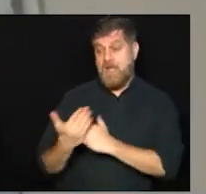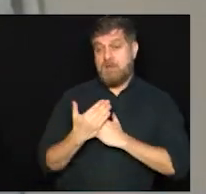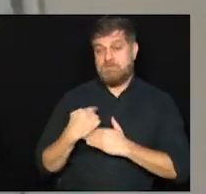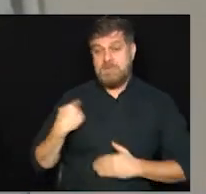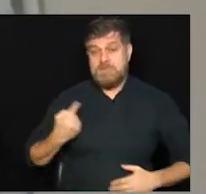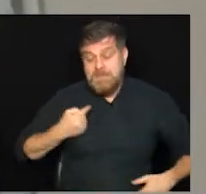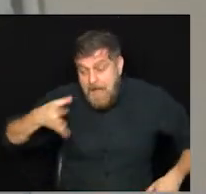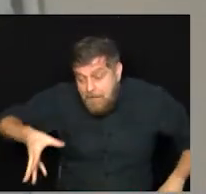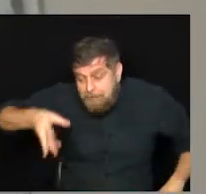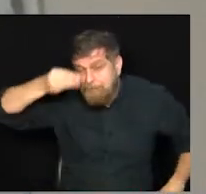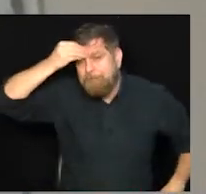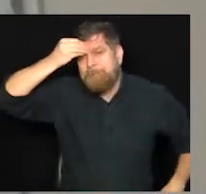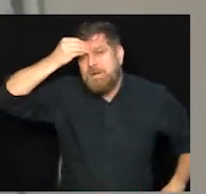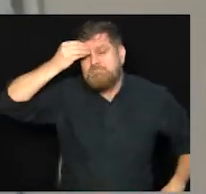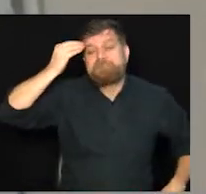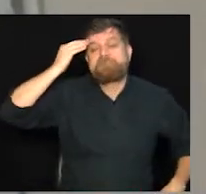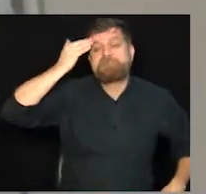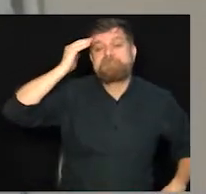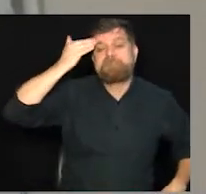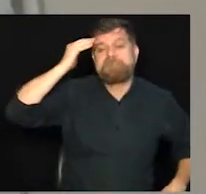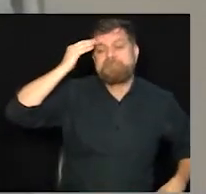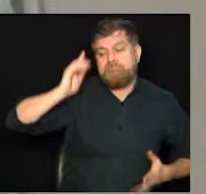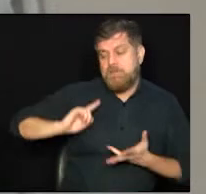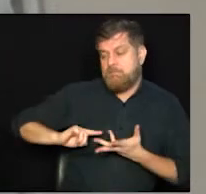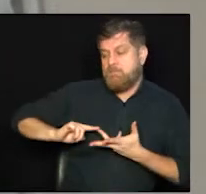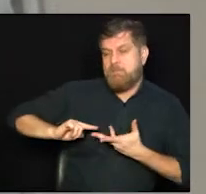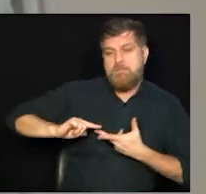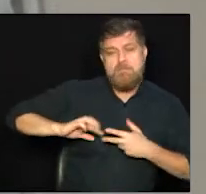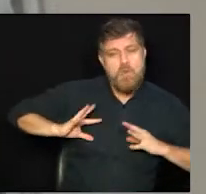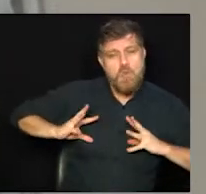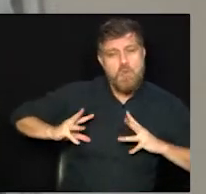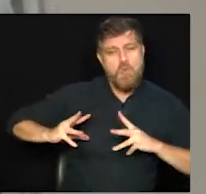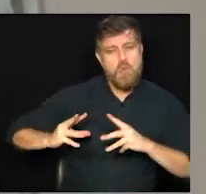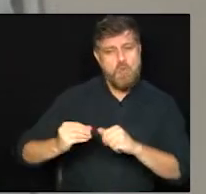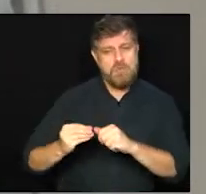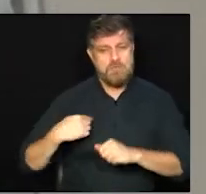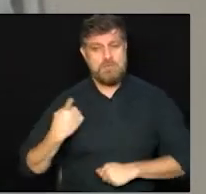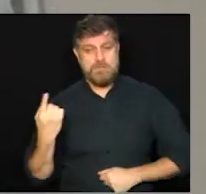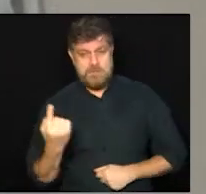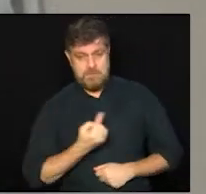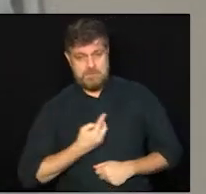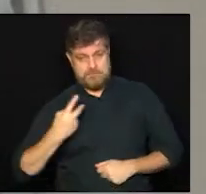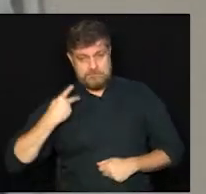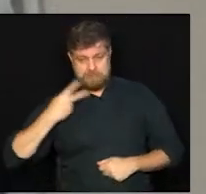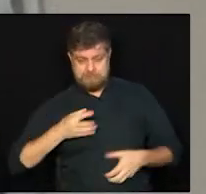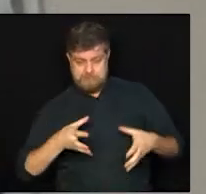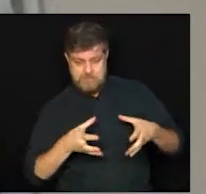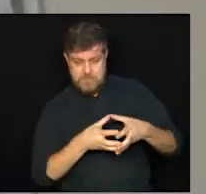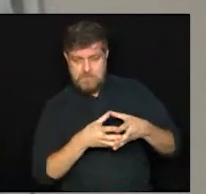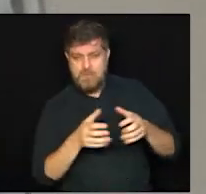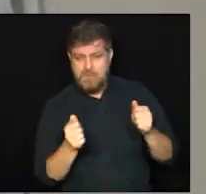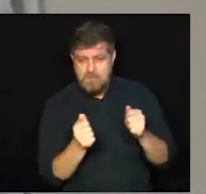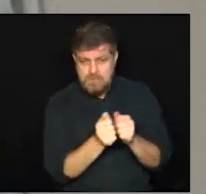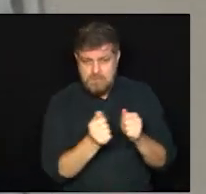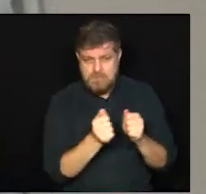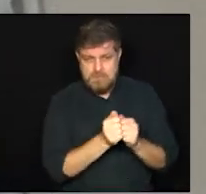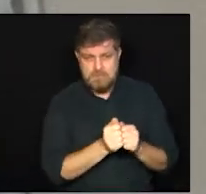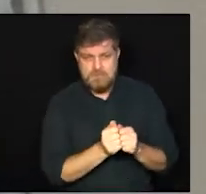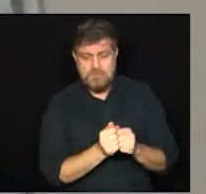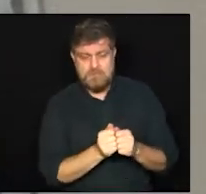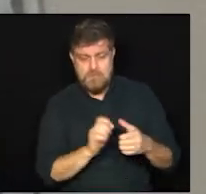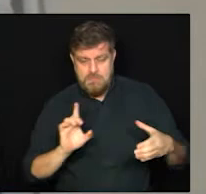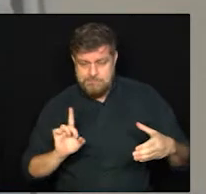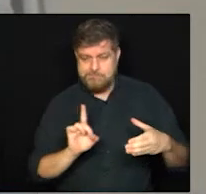entendimento de toda essa situação, e nós da comissões, junto com os vereadores, os demais colegas